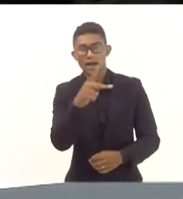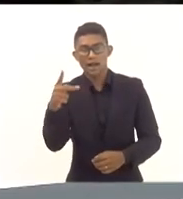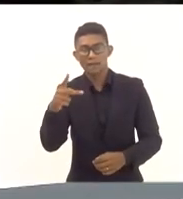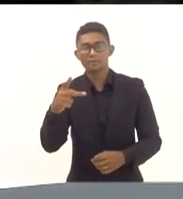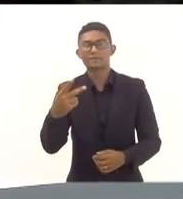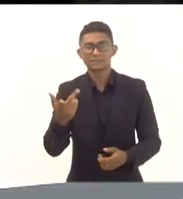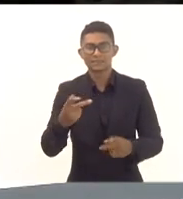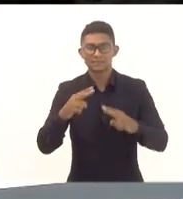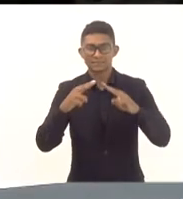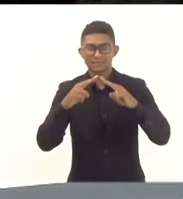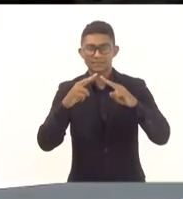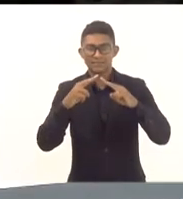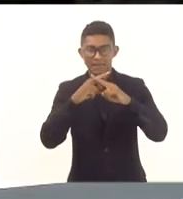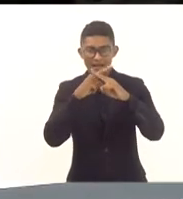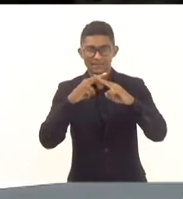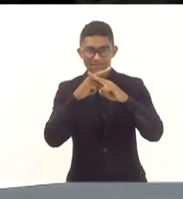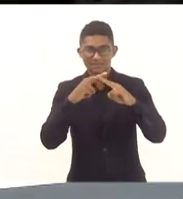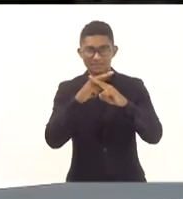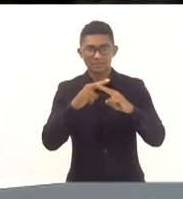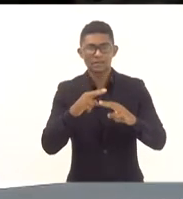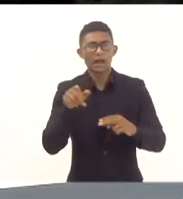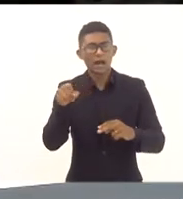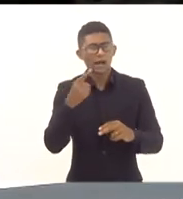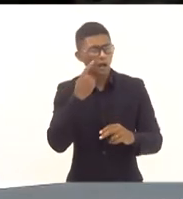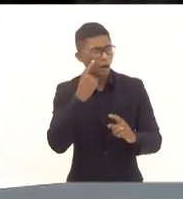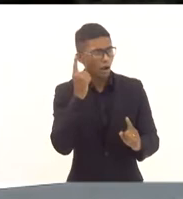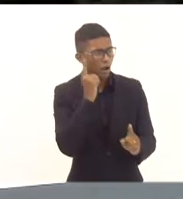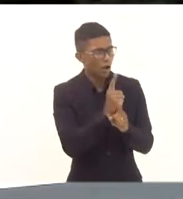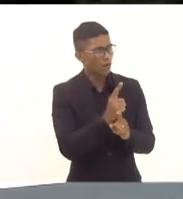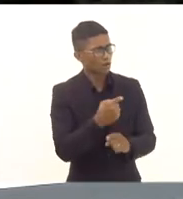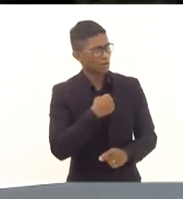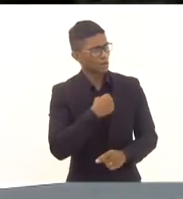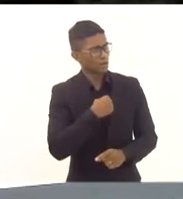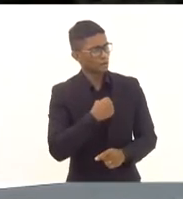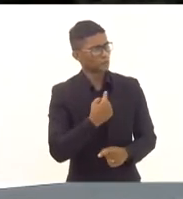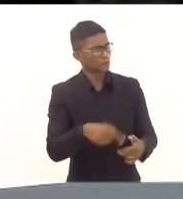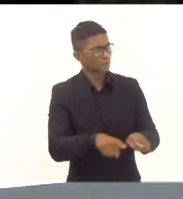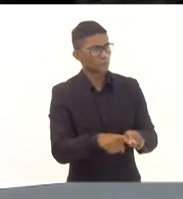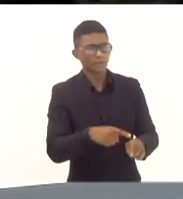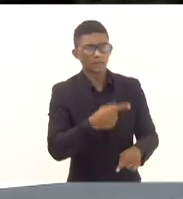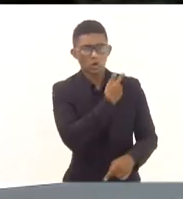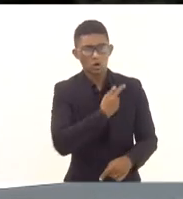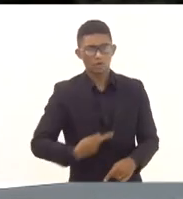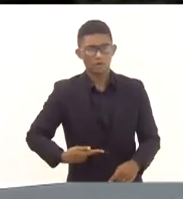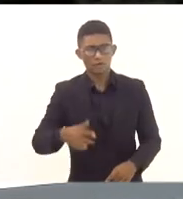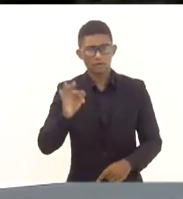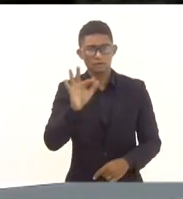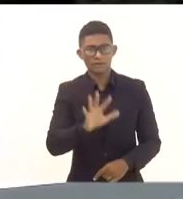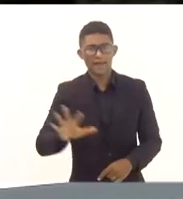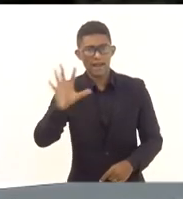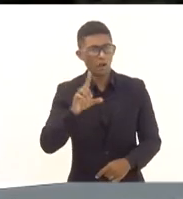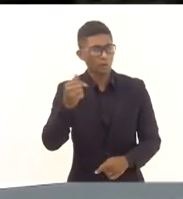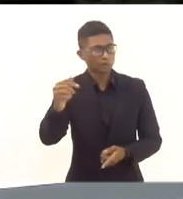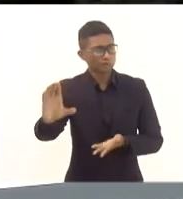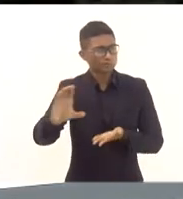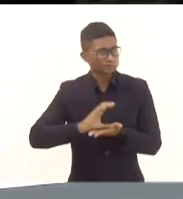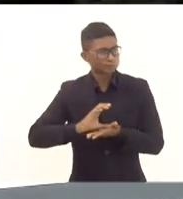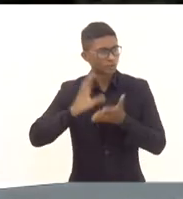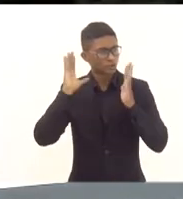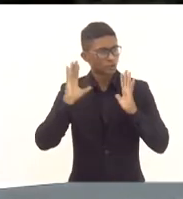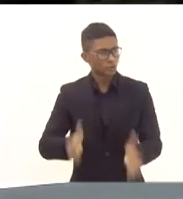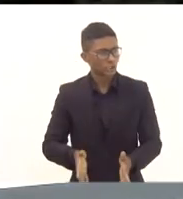também que elas são beneficiários né então você vê que é um programa do governo federal também conta com essa mesma dificuldade